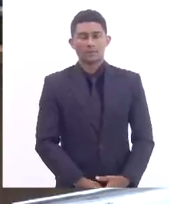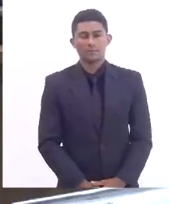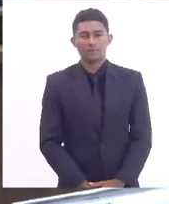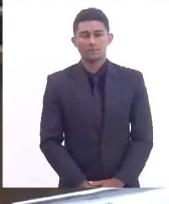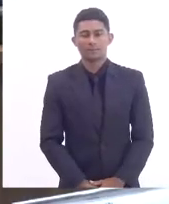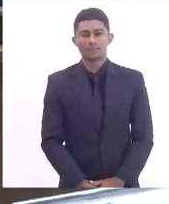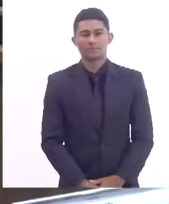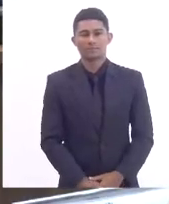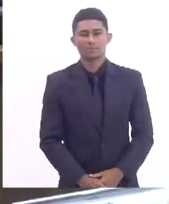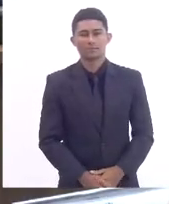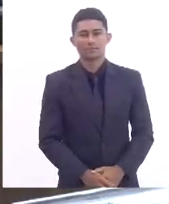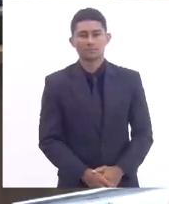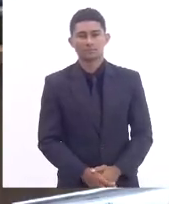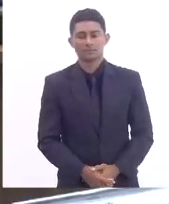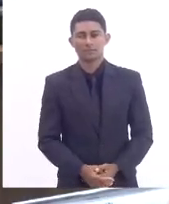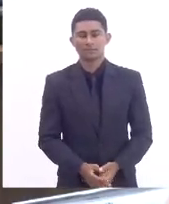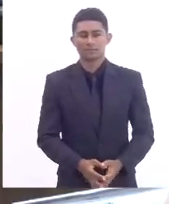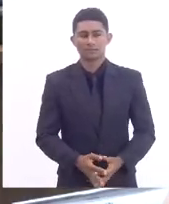E aí